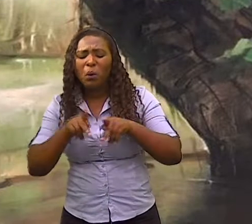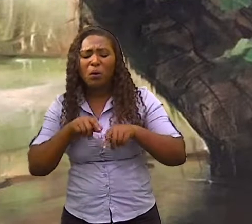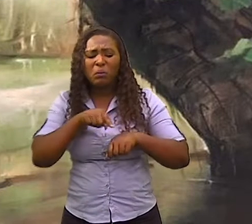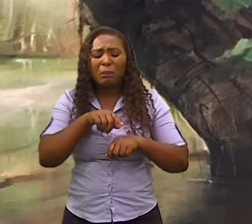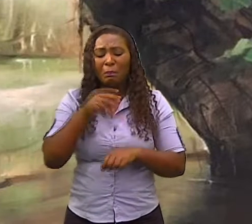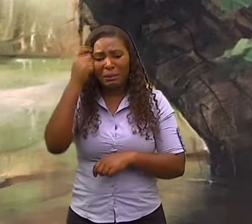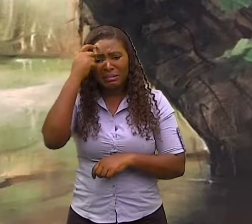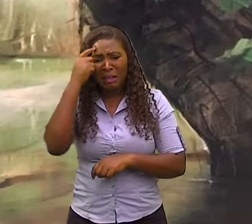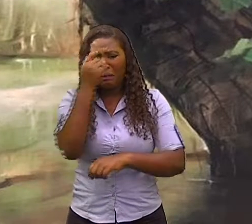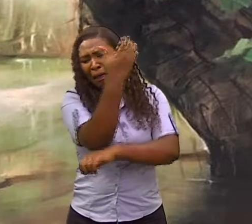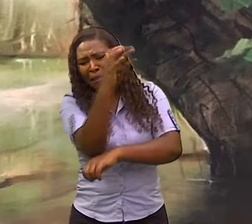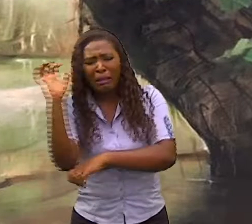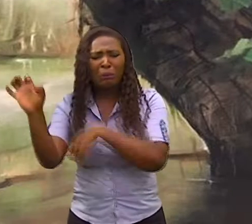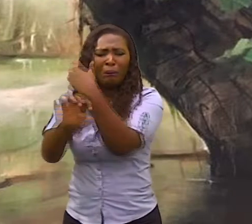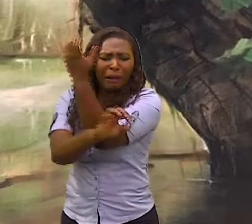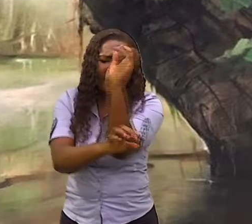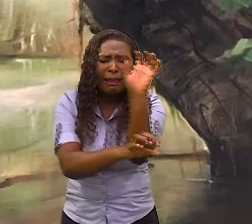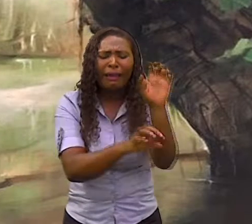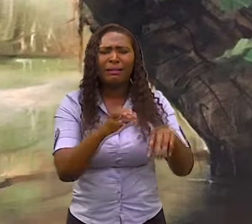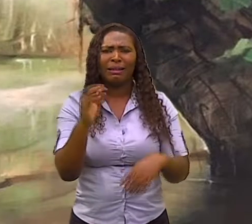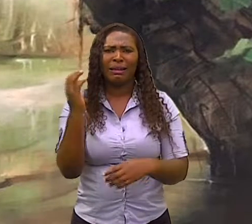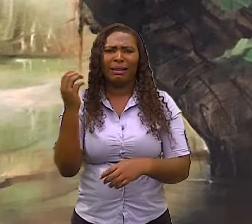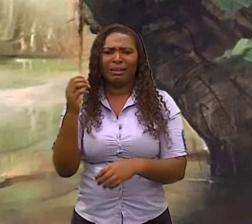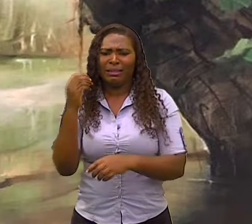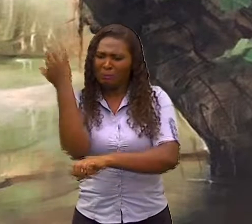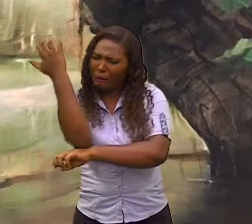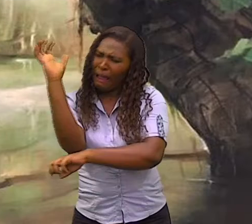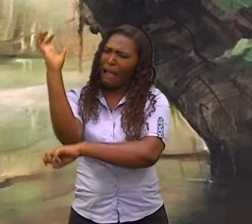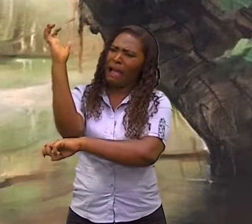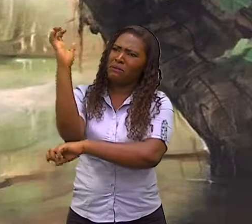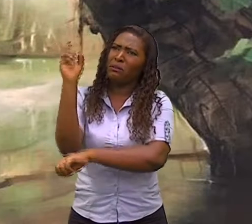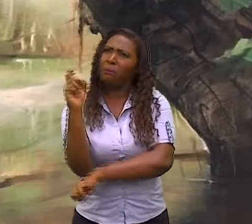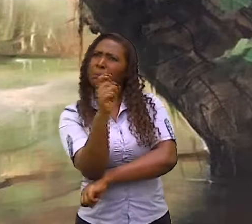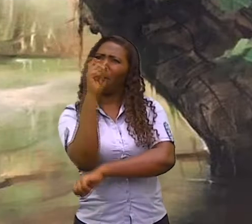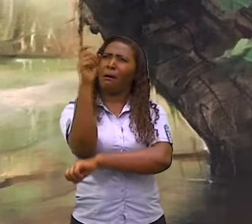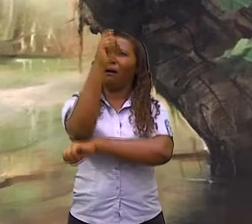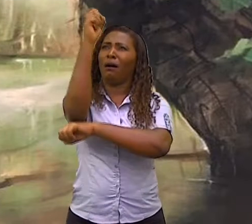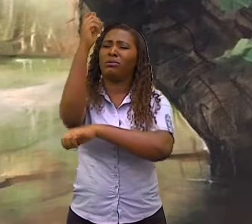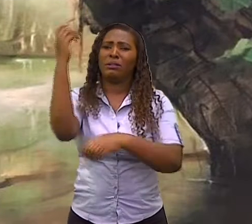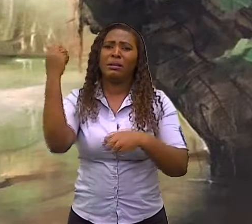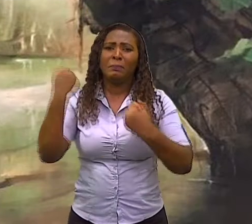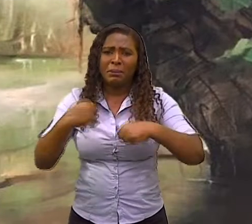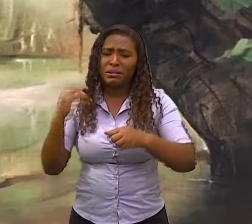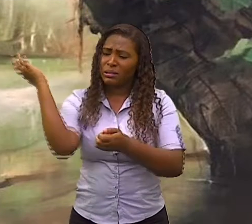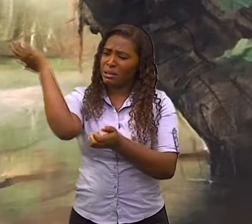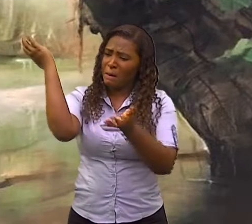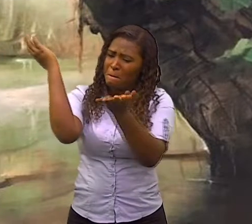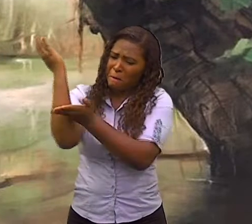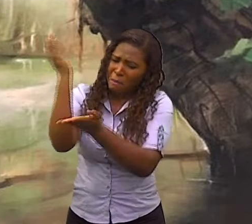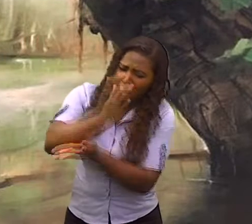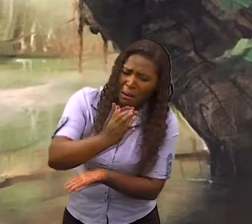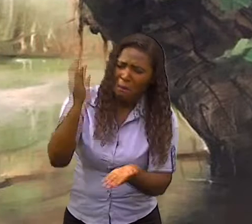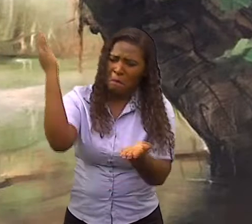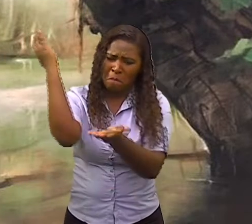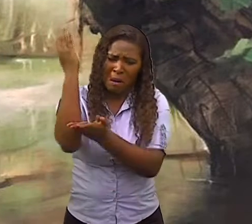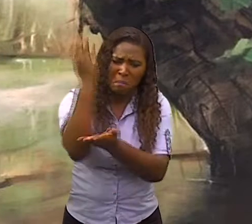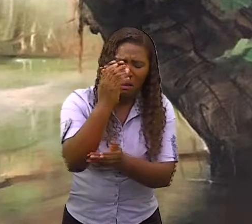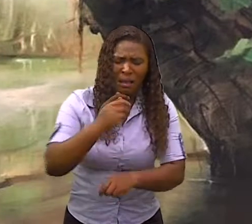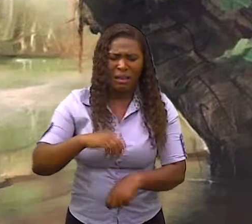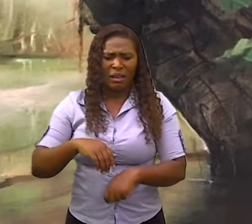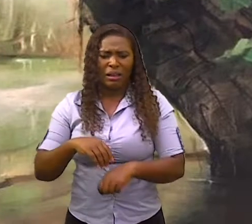conquistar e ter o controle dos territórios, em razão da dificuldade que tiveram no enfrentamento com